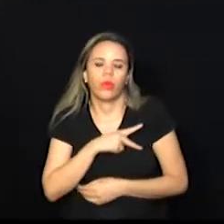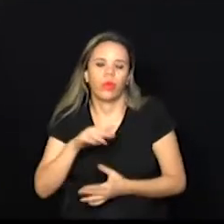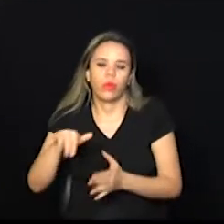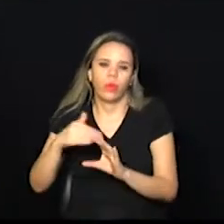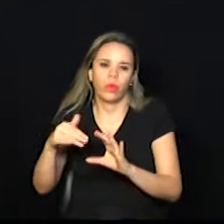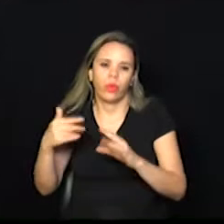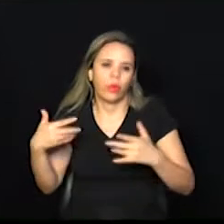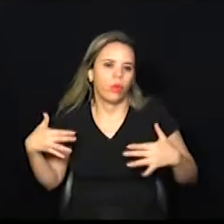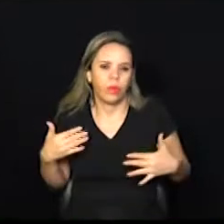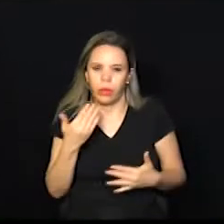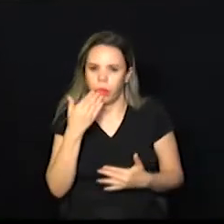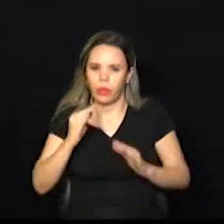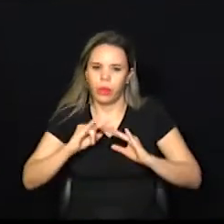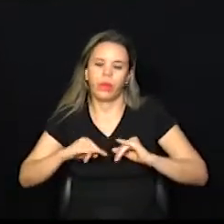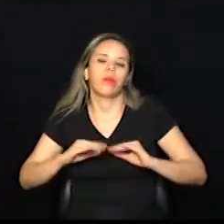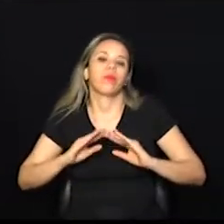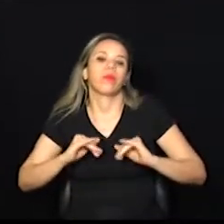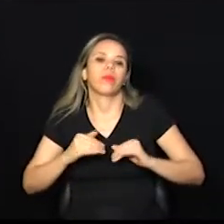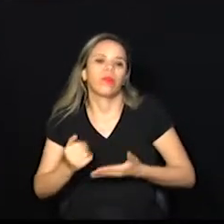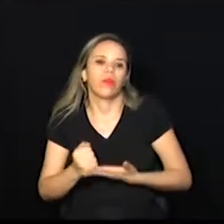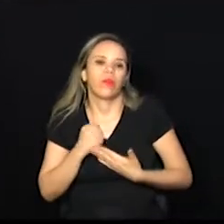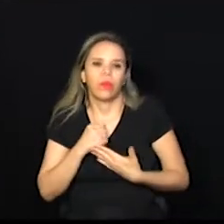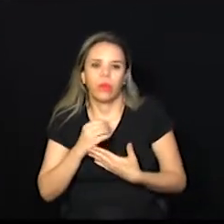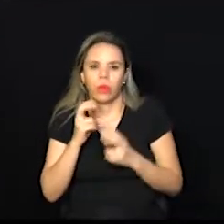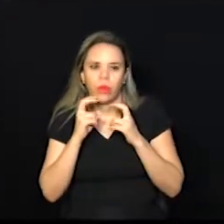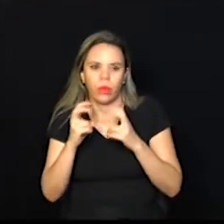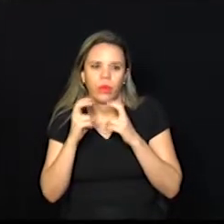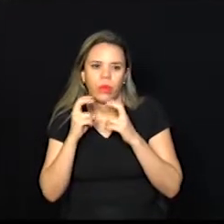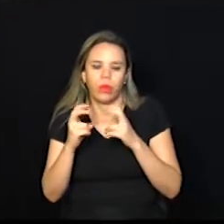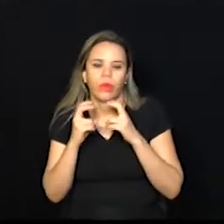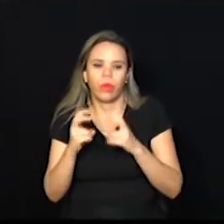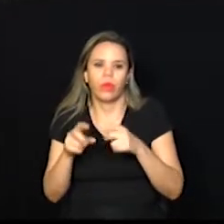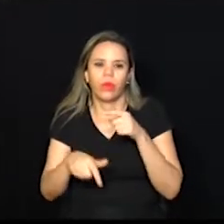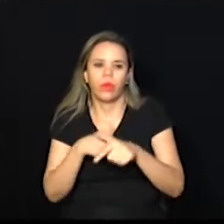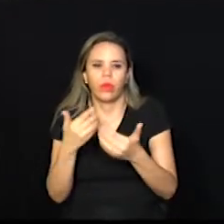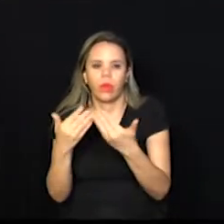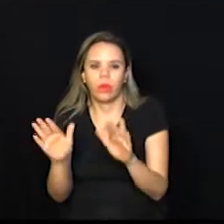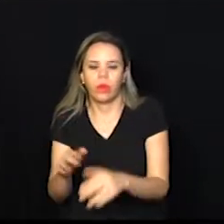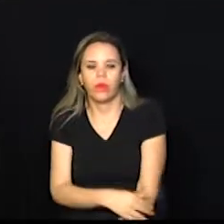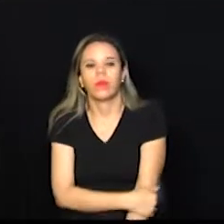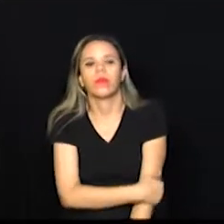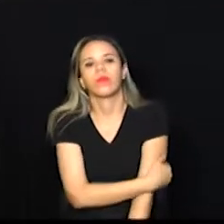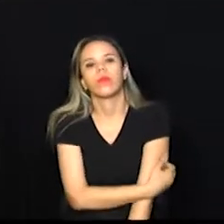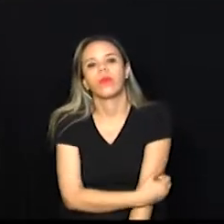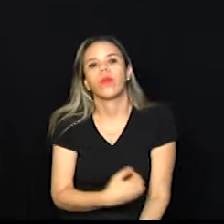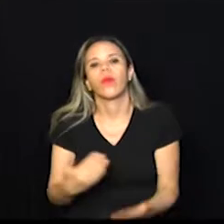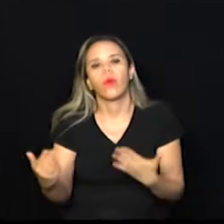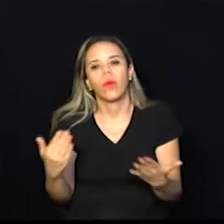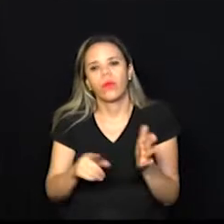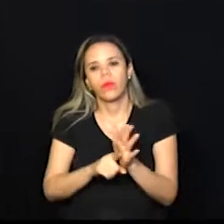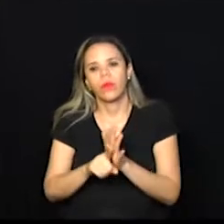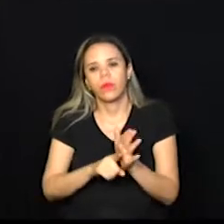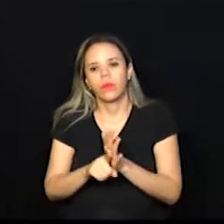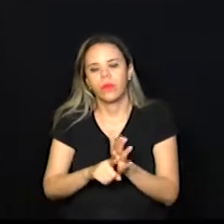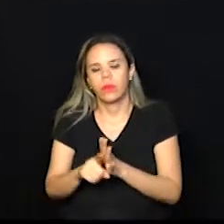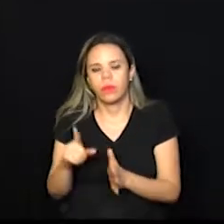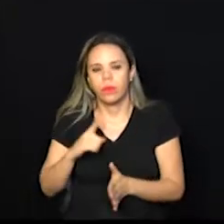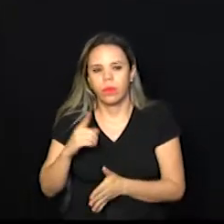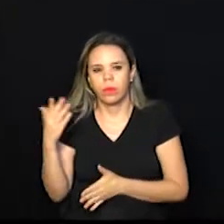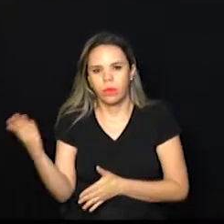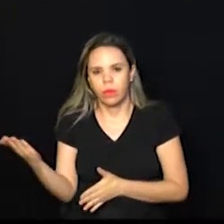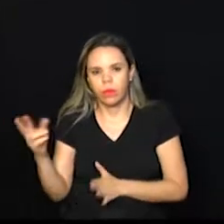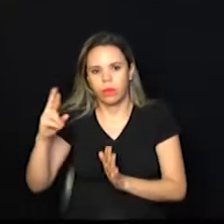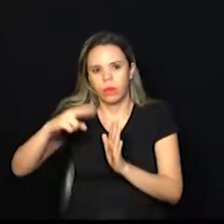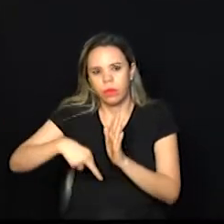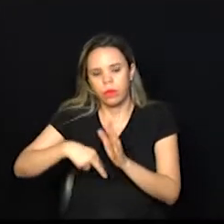qual for a porta. Tá? O SEAMO realmente é um serviço de porta aberta. Quanto aos dados estatísticos, esses são os relatórios